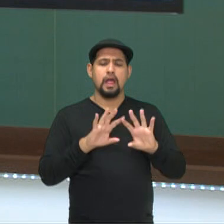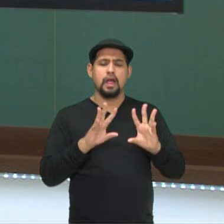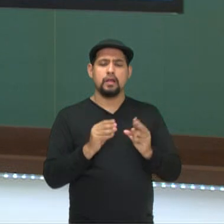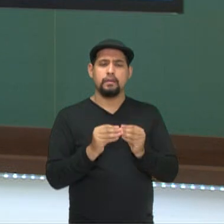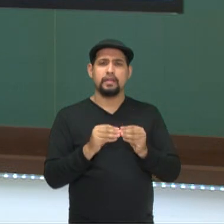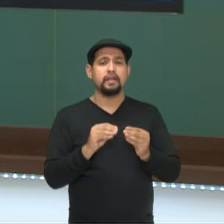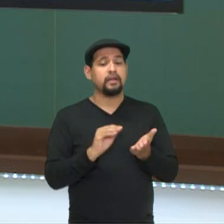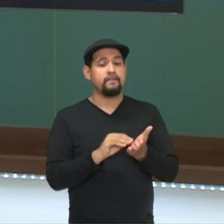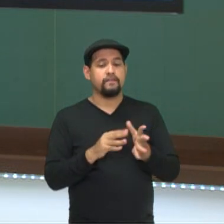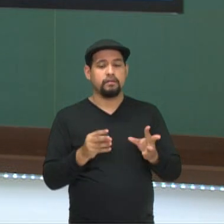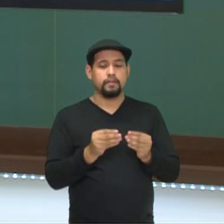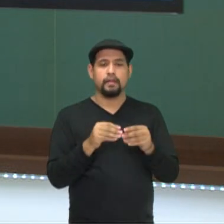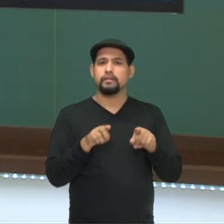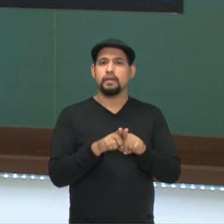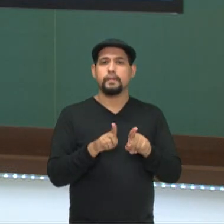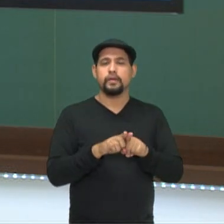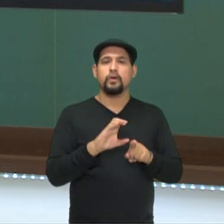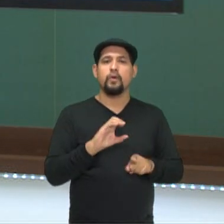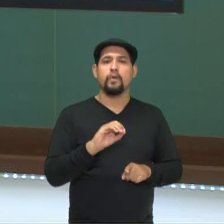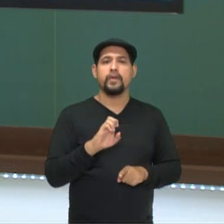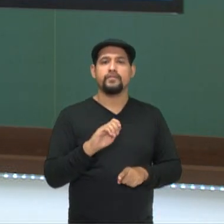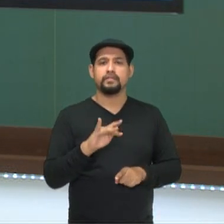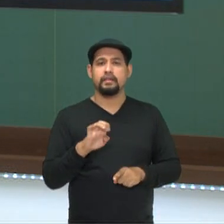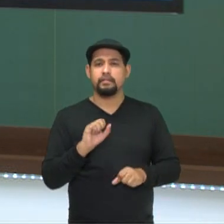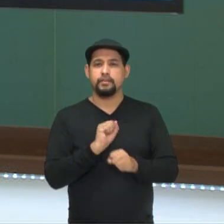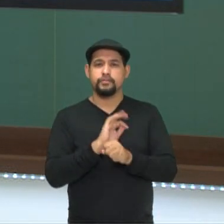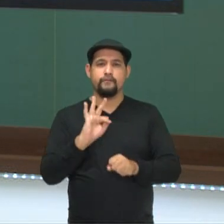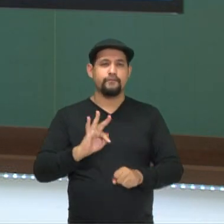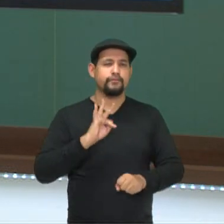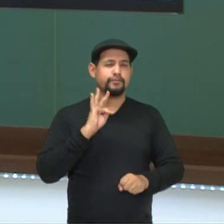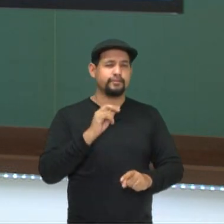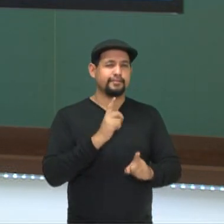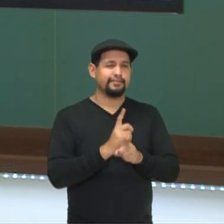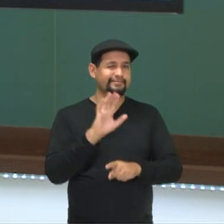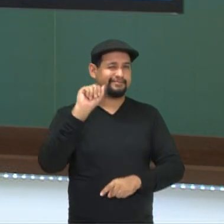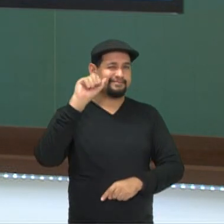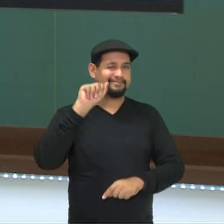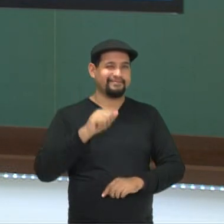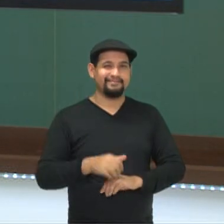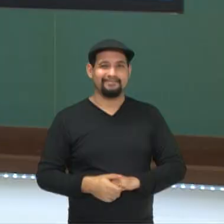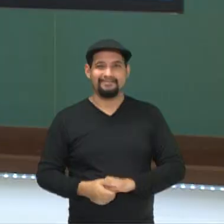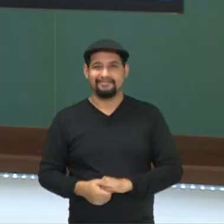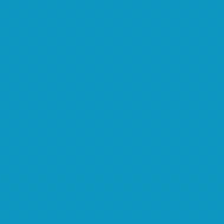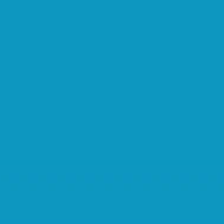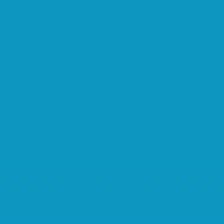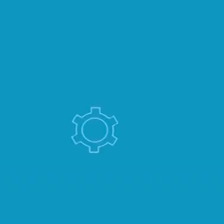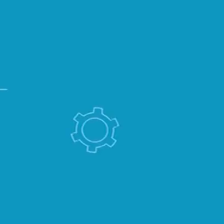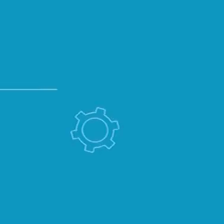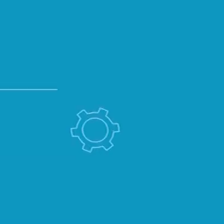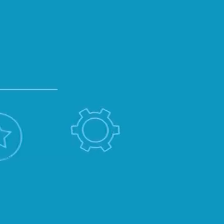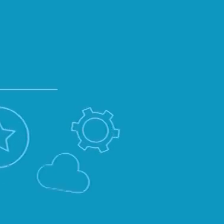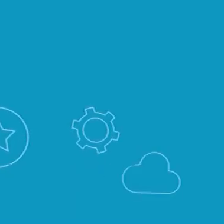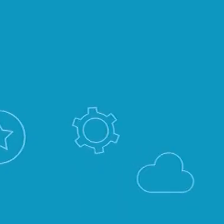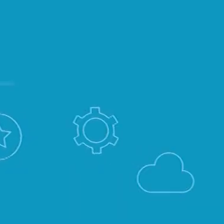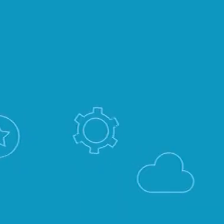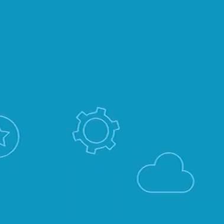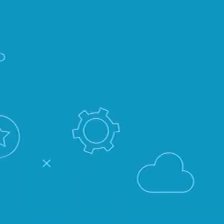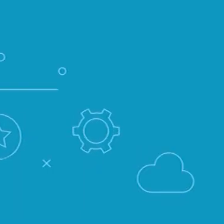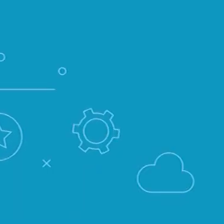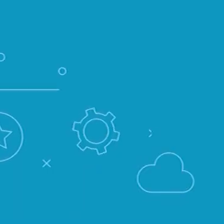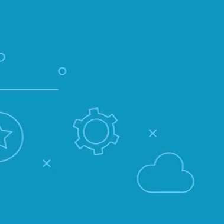completa e incompleta dos coeficientes e a gente se vê na próxima aula até mais E